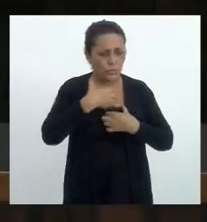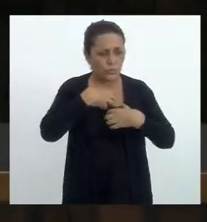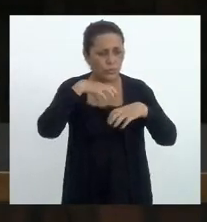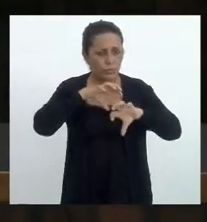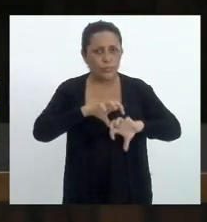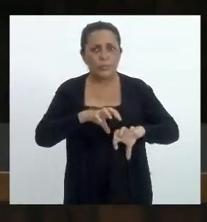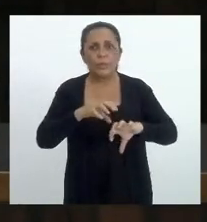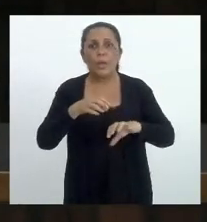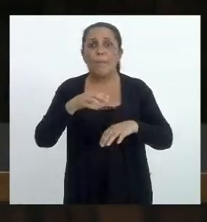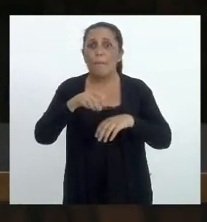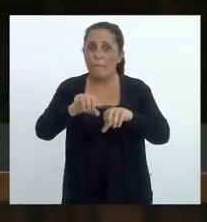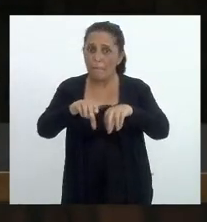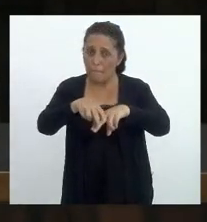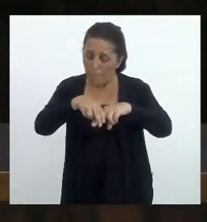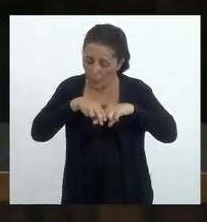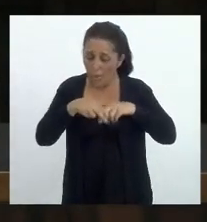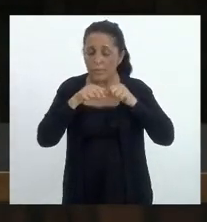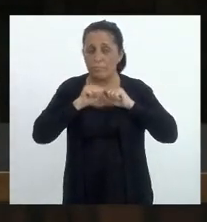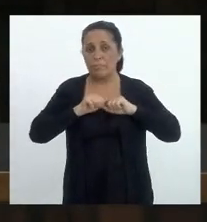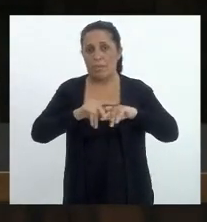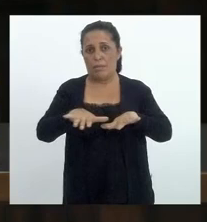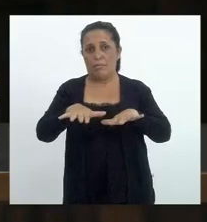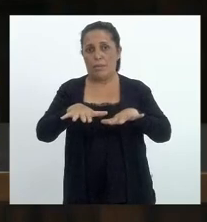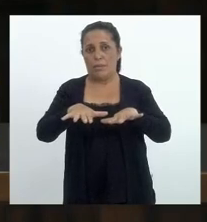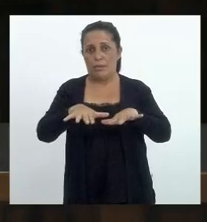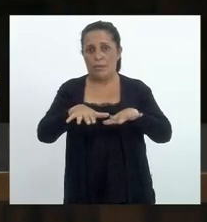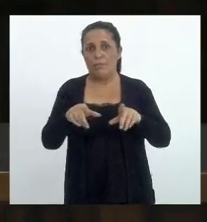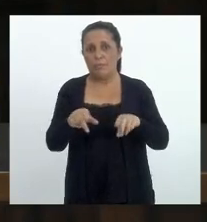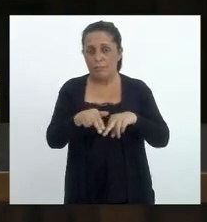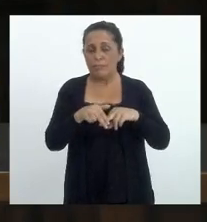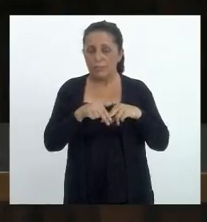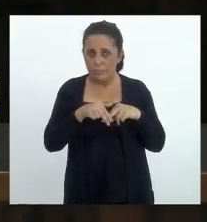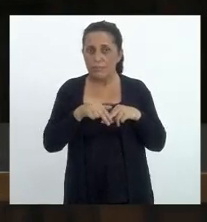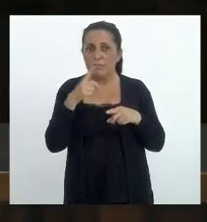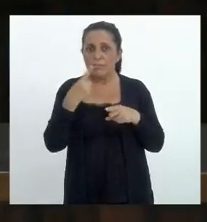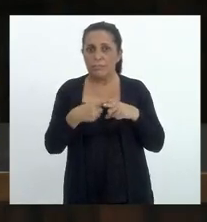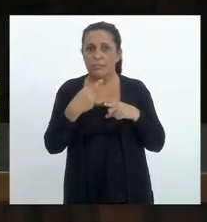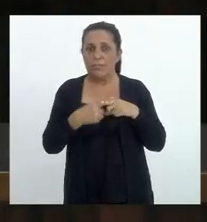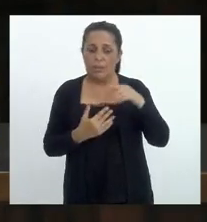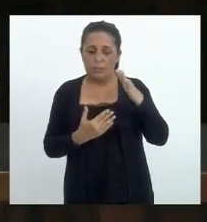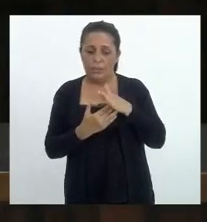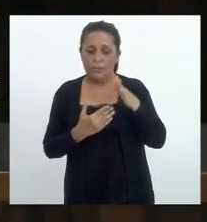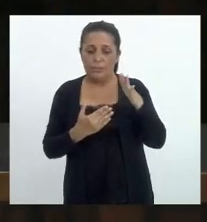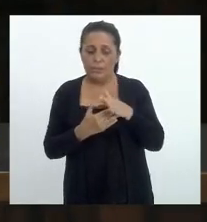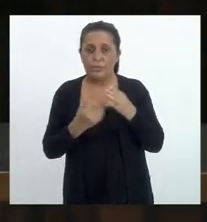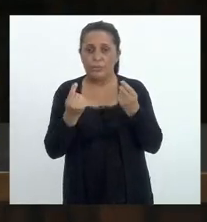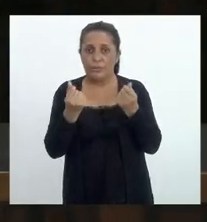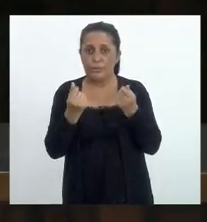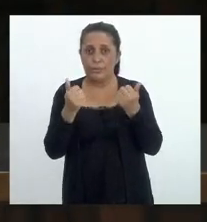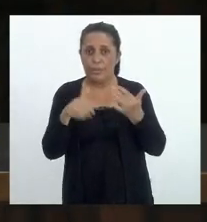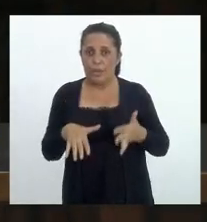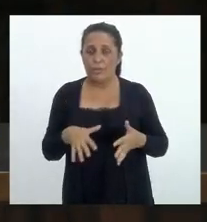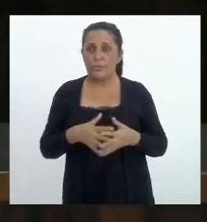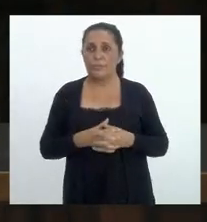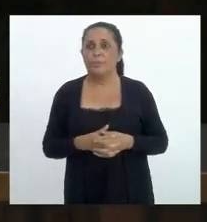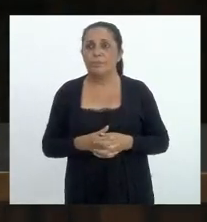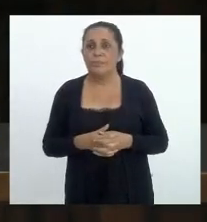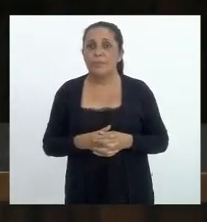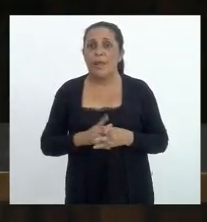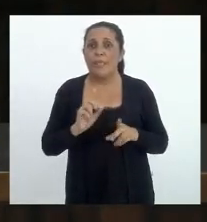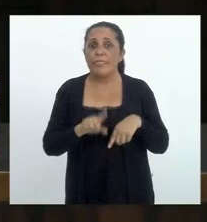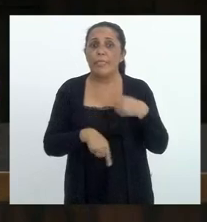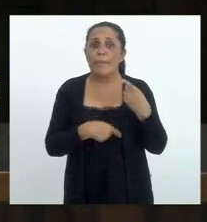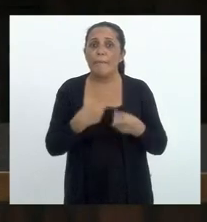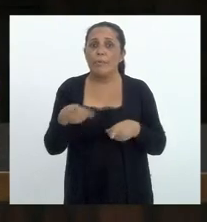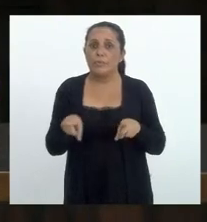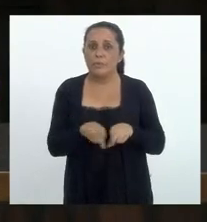né, exatamente nessa questão do teto de gasto. E depois